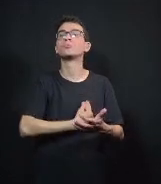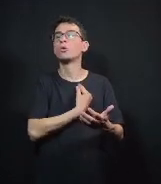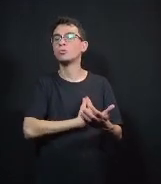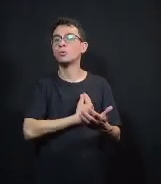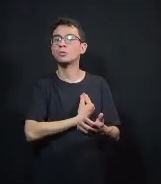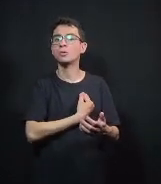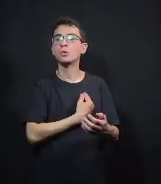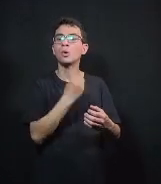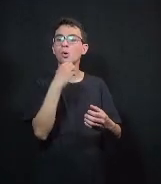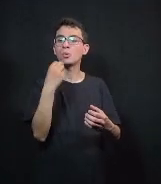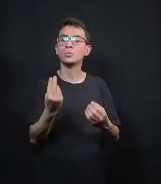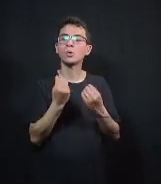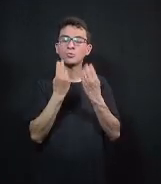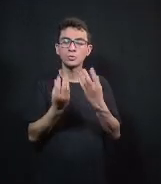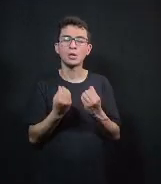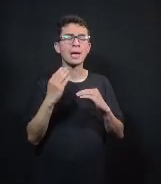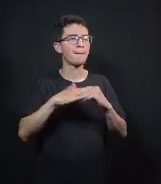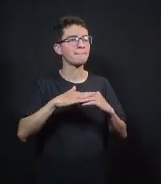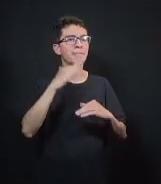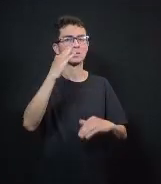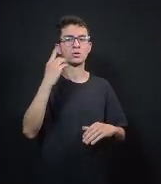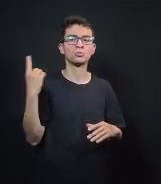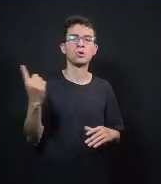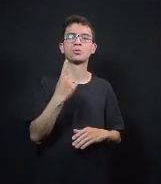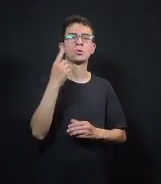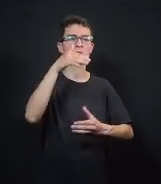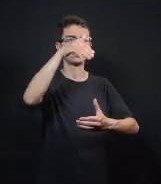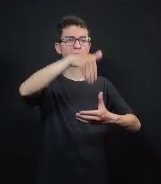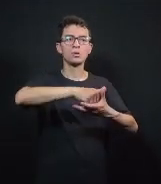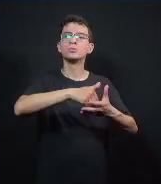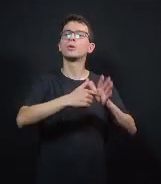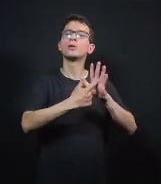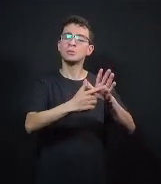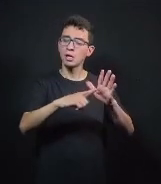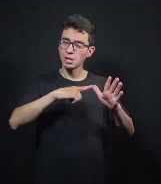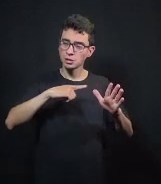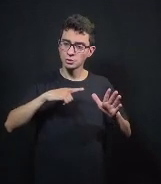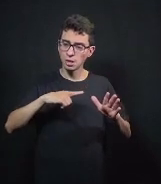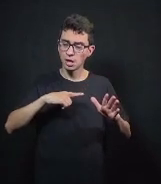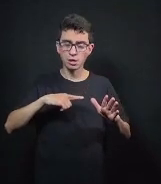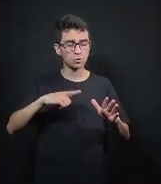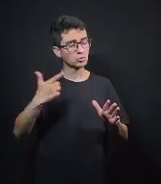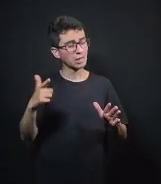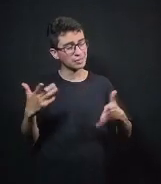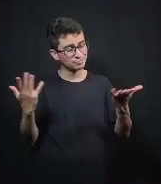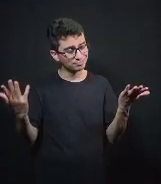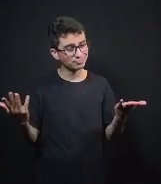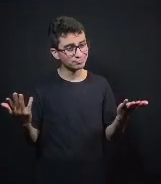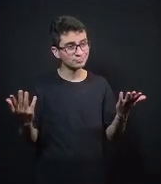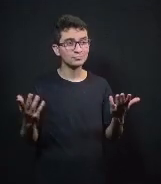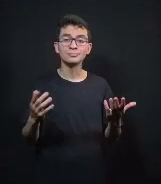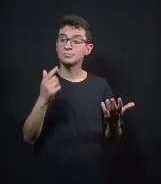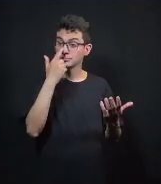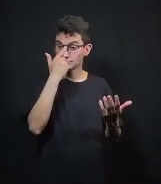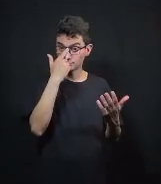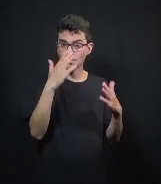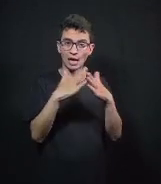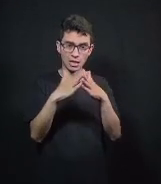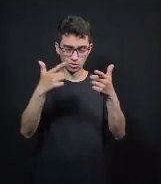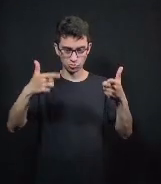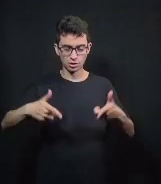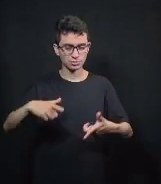bem informado do que o nosso, porque o voto dele reflete no que ele tem ou deixa de ter. Por exemplo, no lugar onde eu morei,